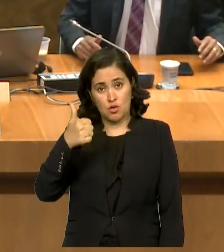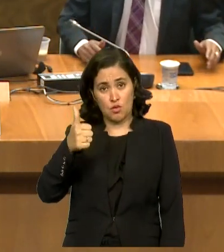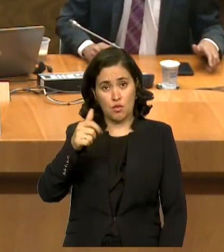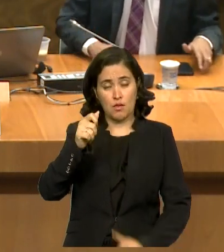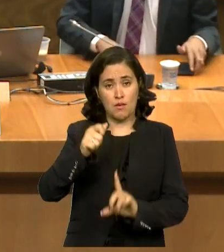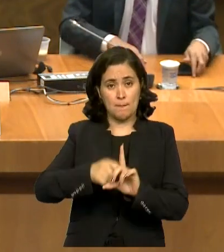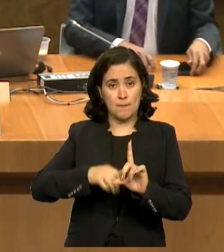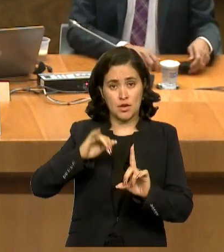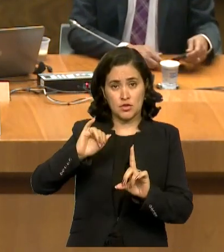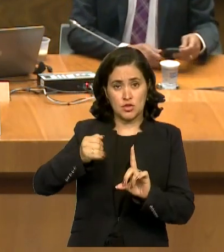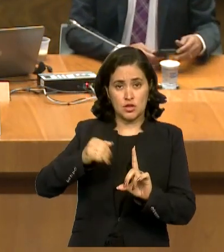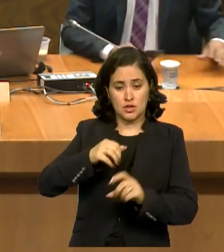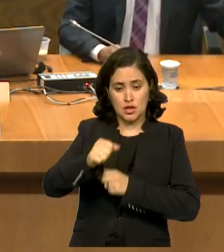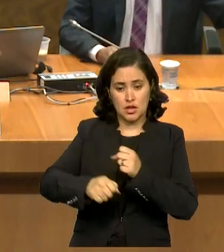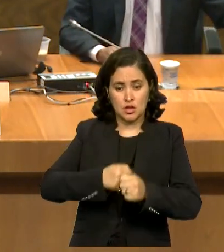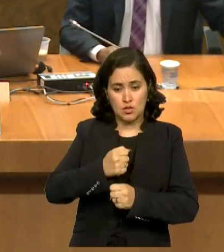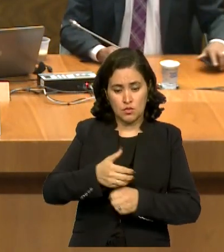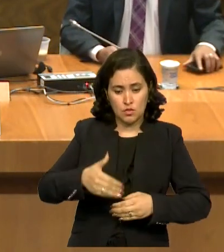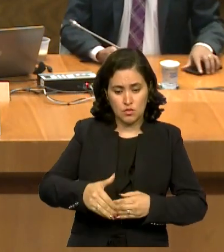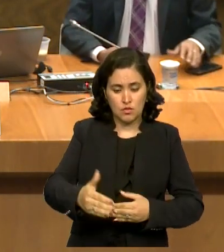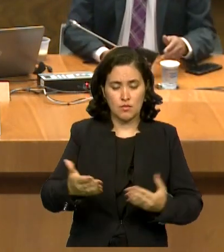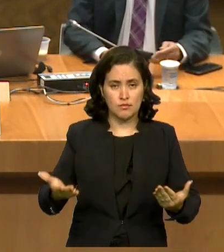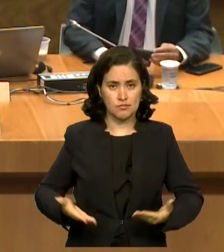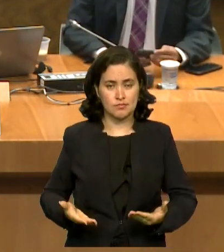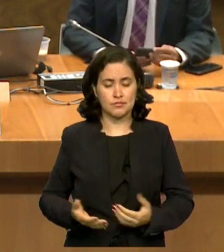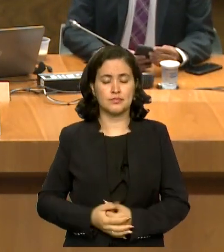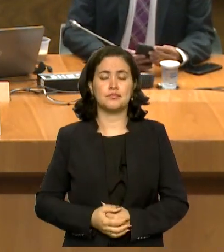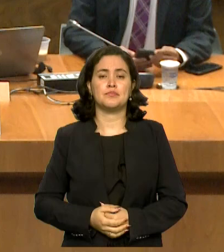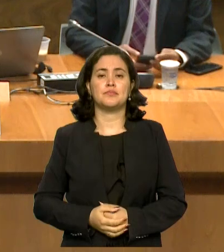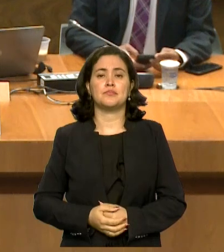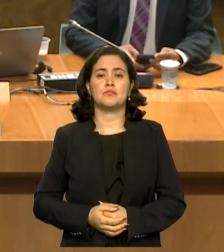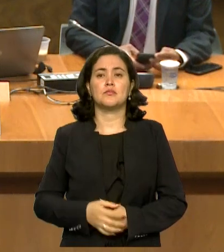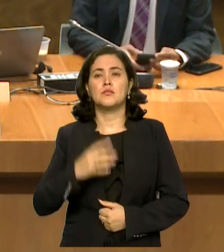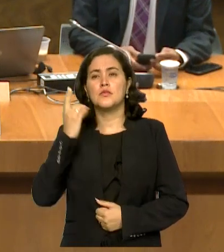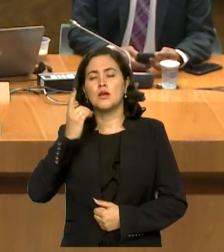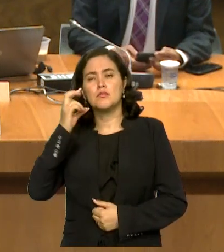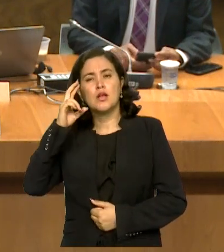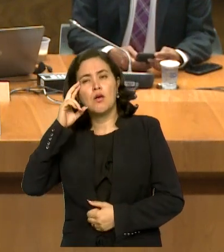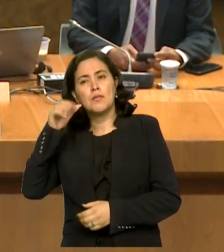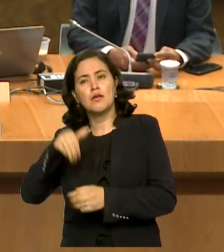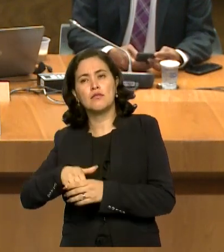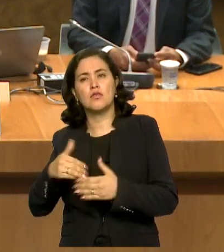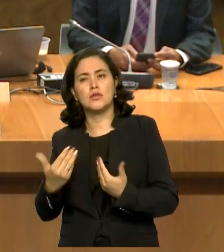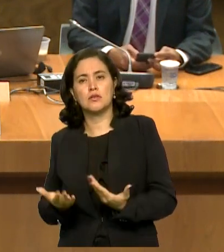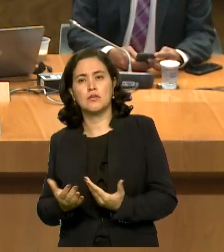do corrente ano. Como vota o deputado Roberto Costa?